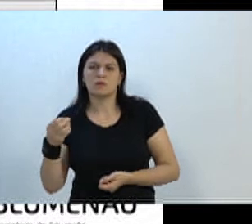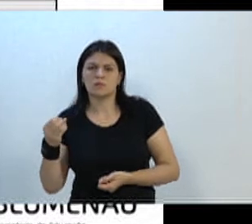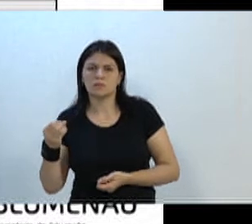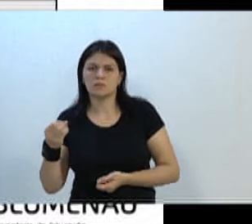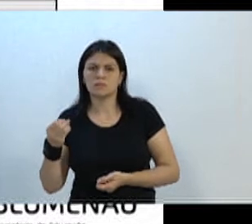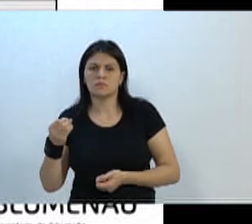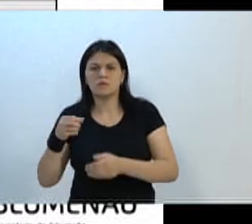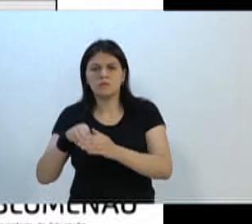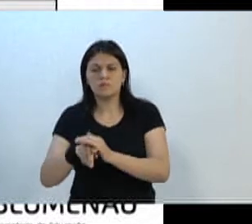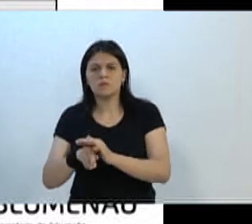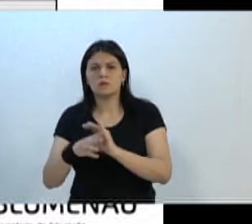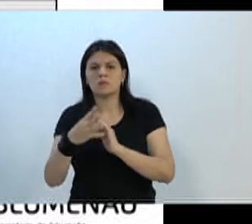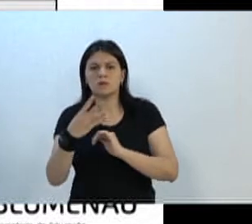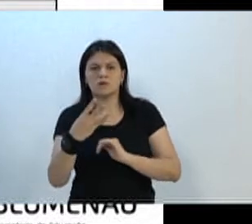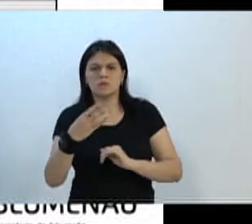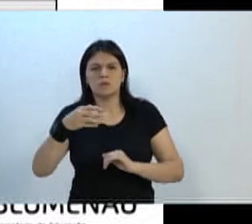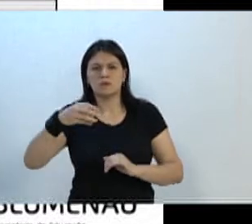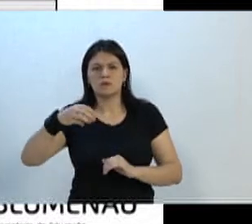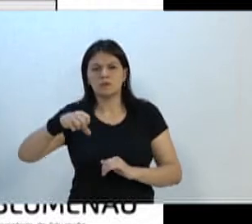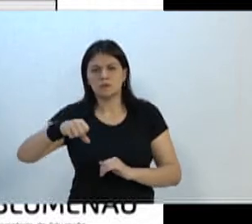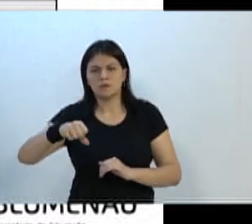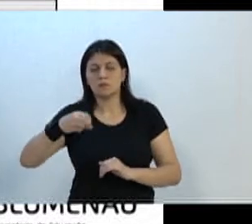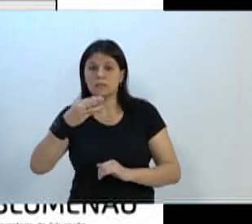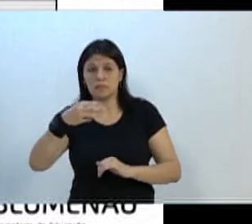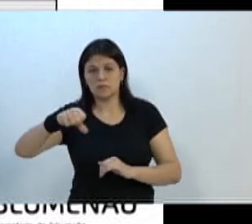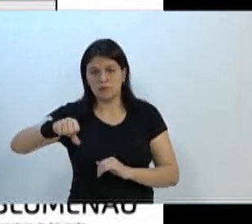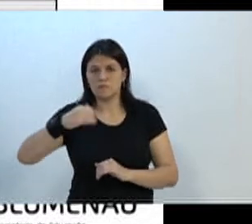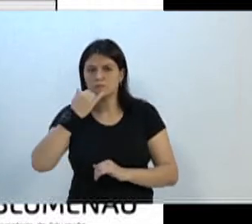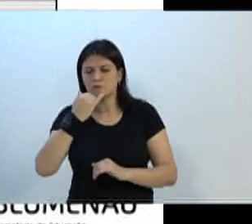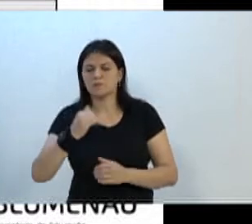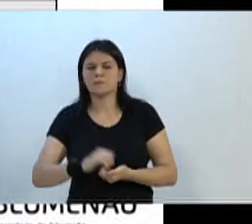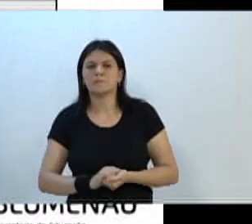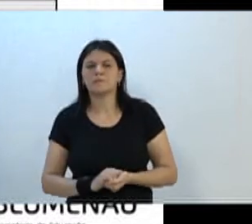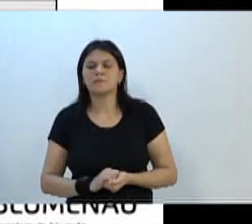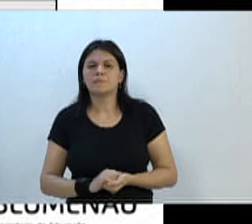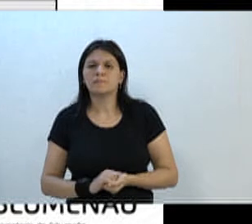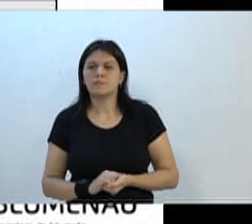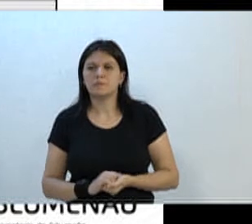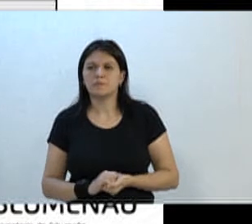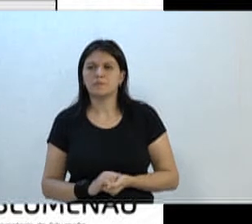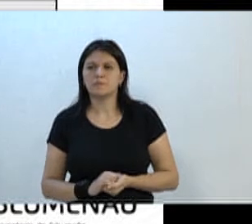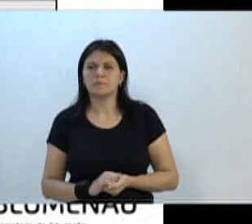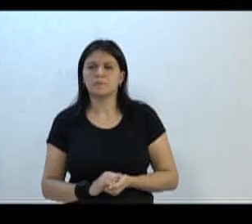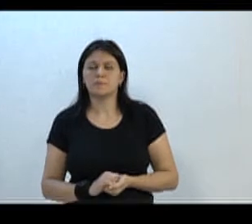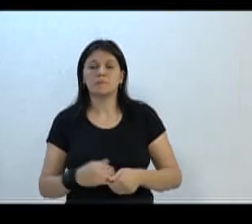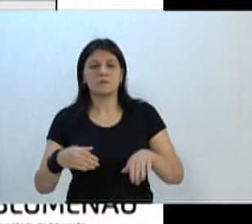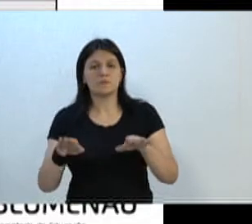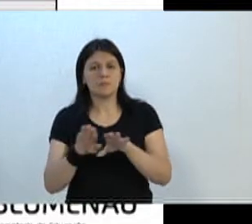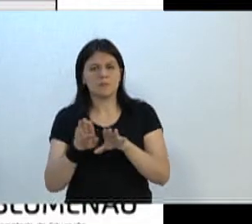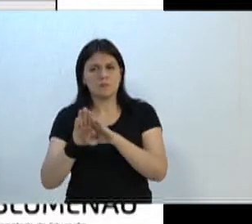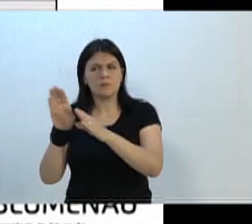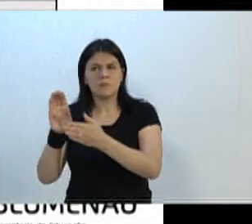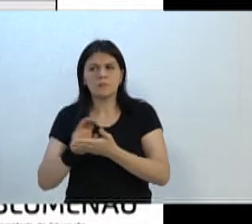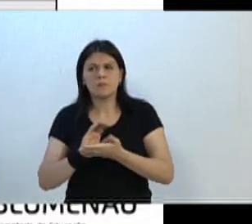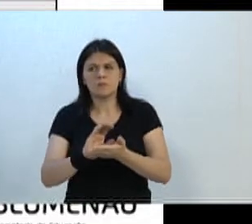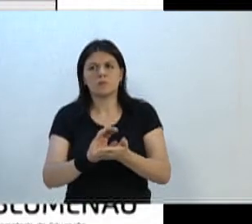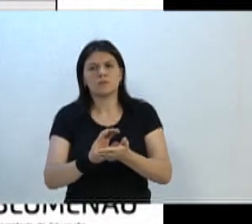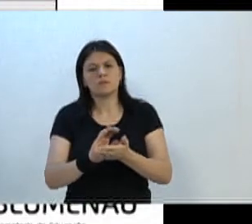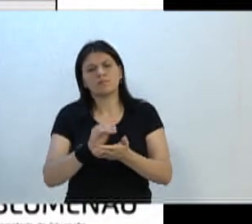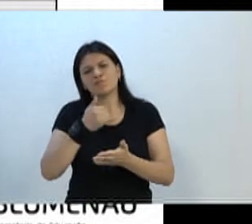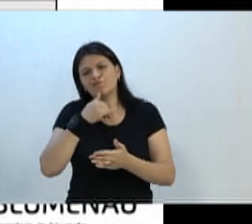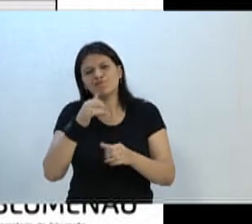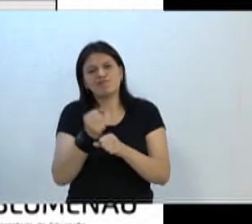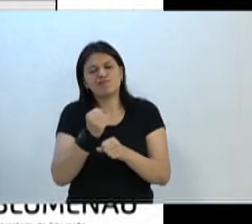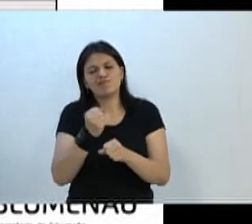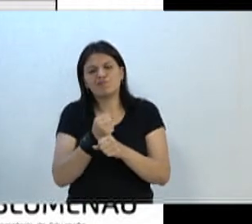E aí na obrigatória foi aqueles valores ali também a maior parte da desses recursos infelizmente as obras Agora chega